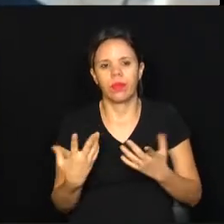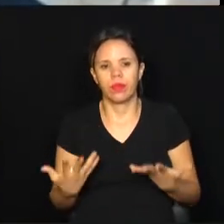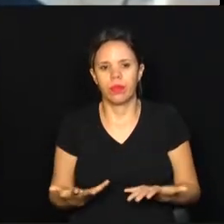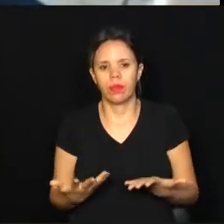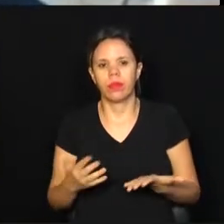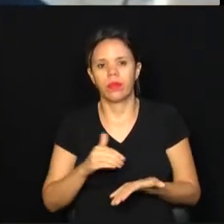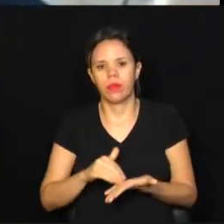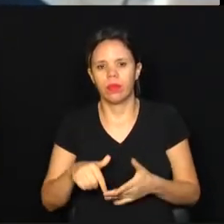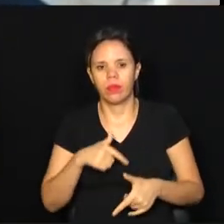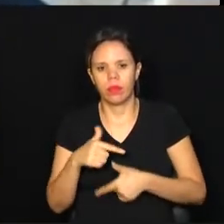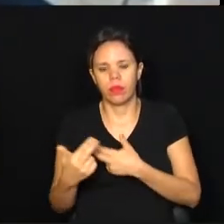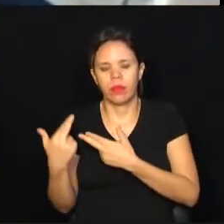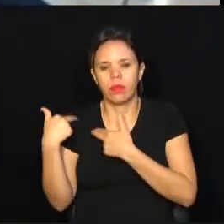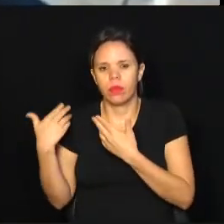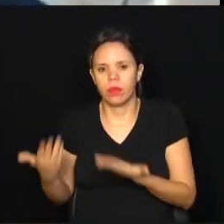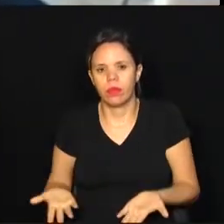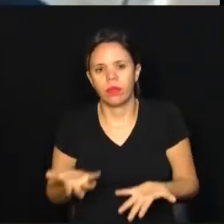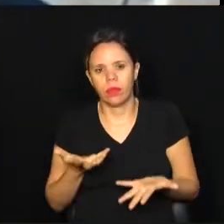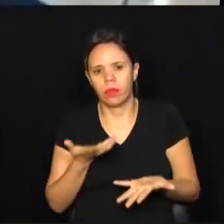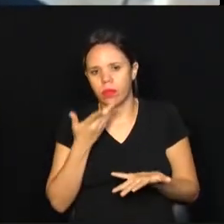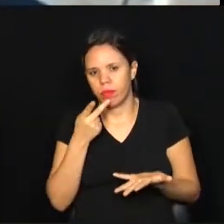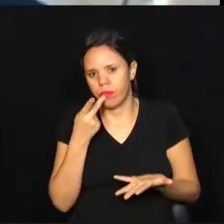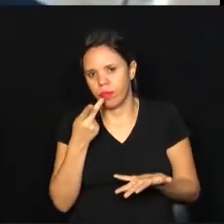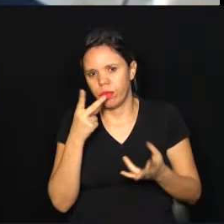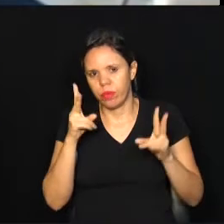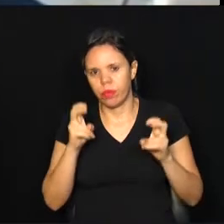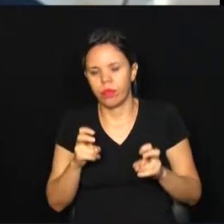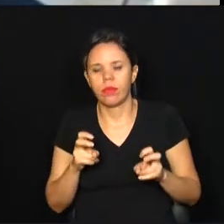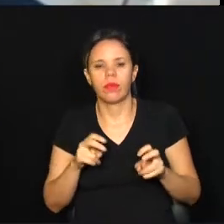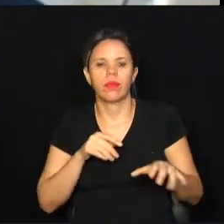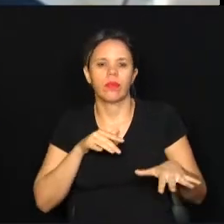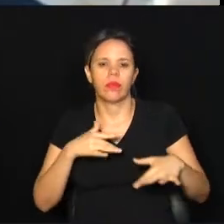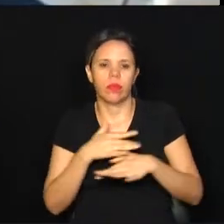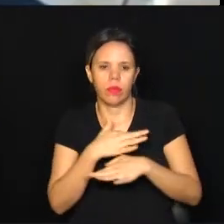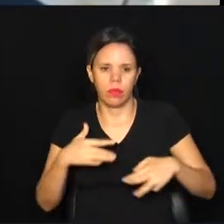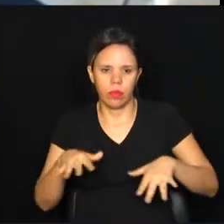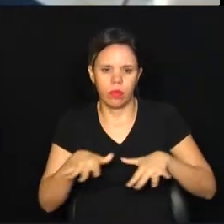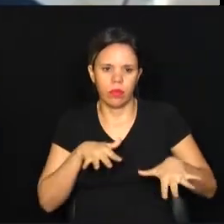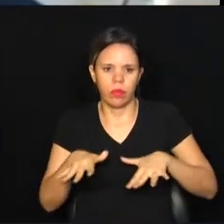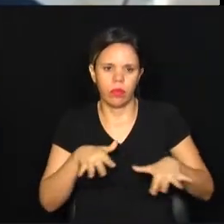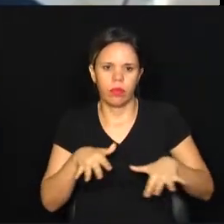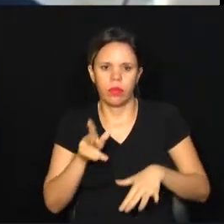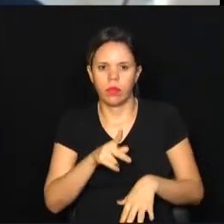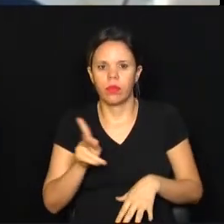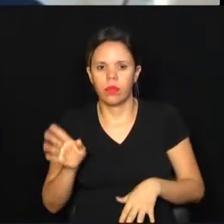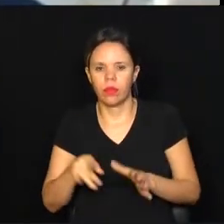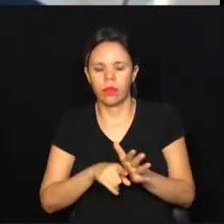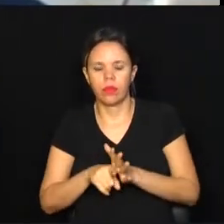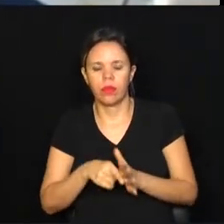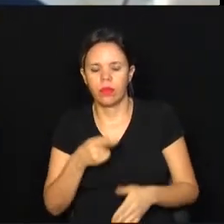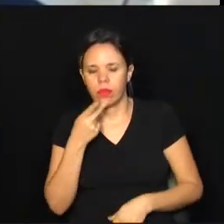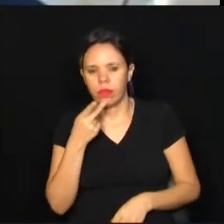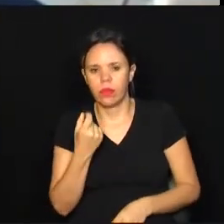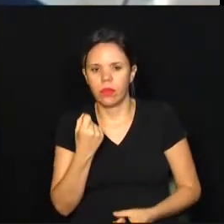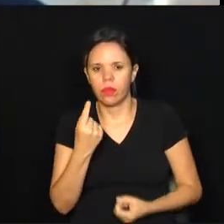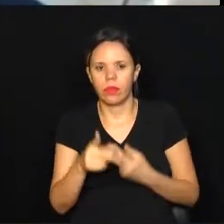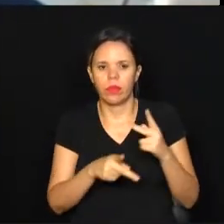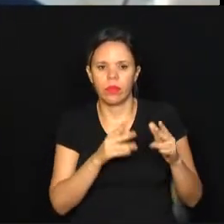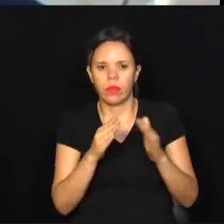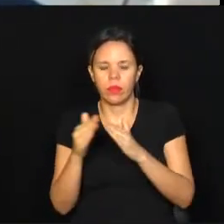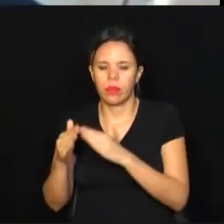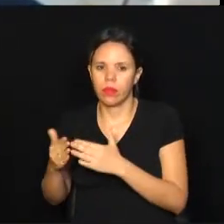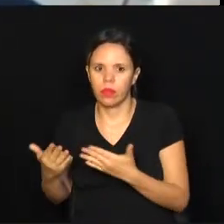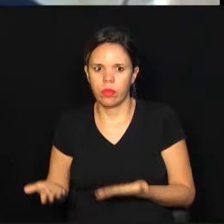relatoria. Não, eu queria tratar dessa questão da mobilidade, professora, já levantada aqui por alguns